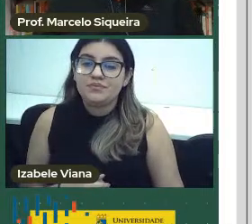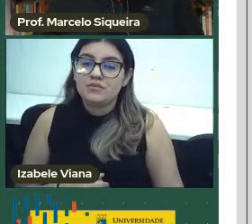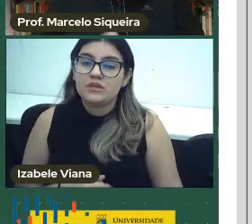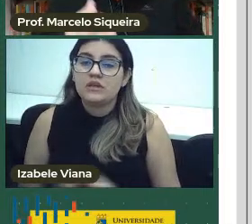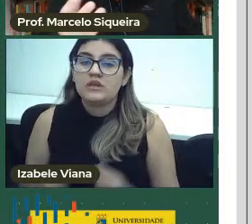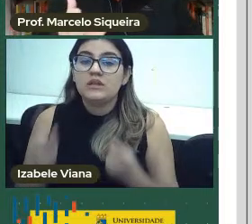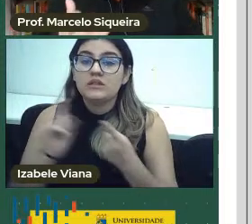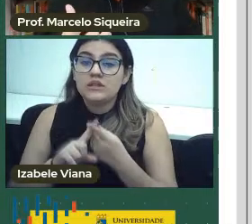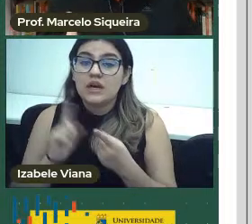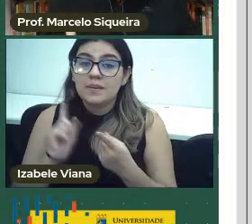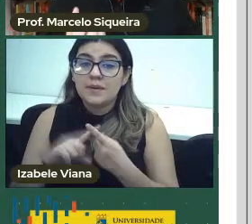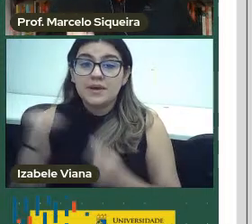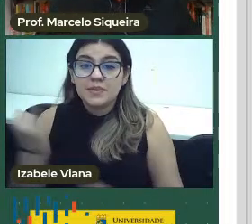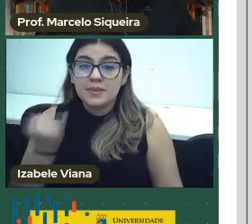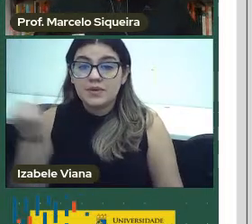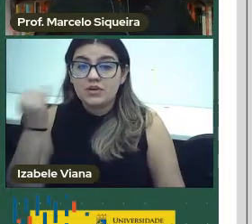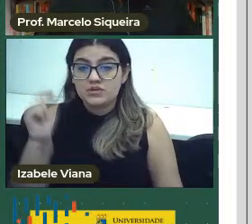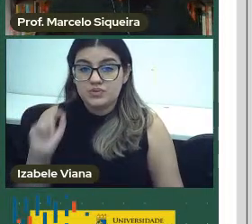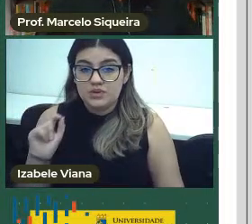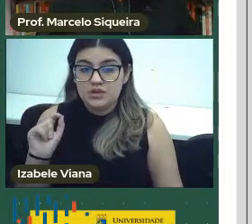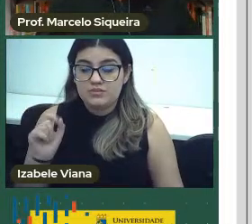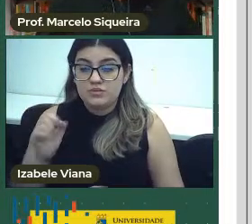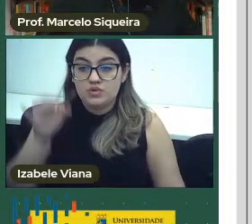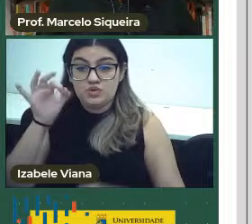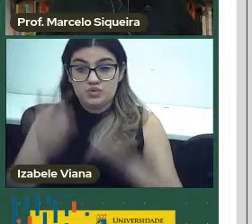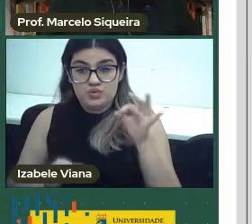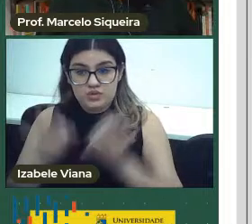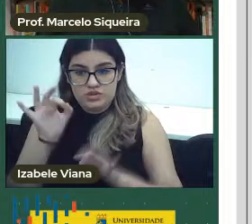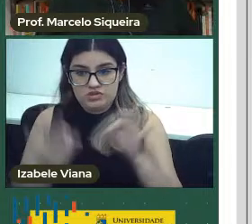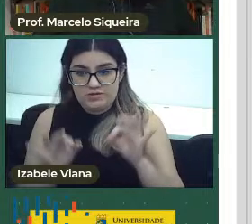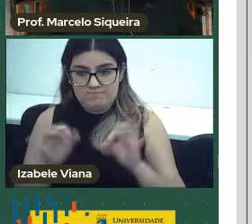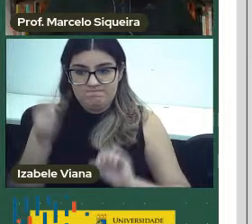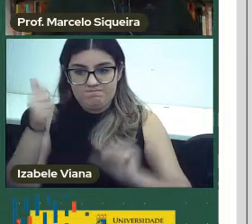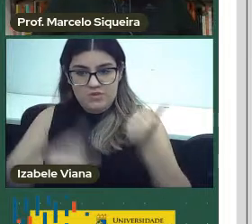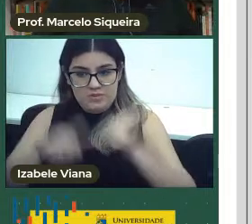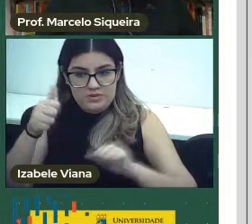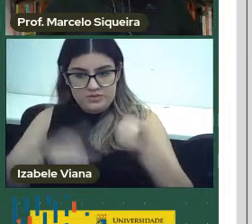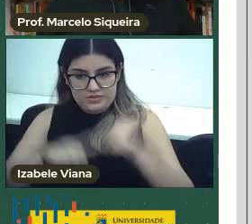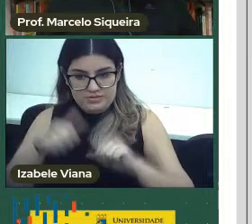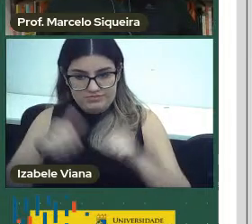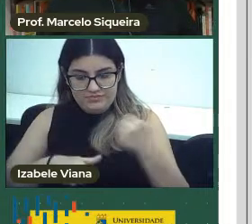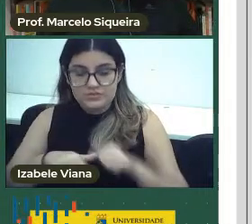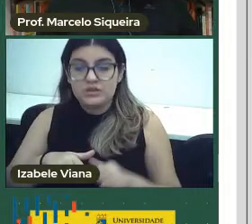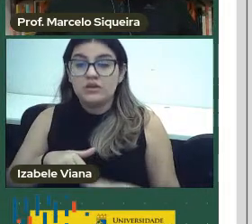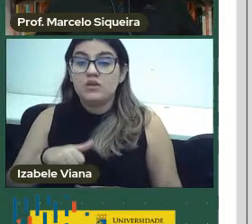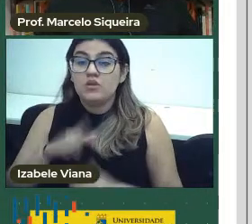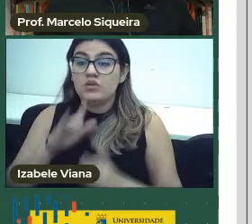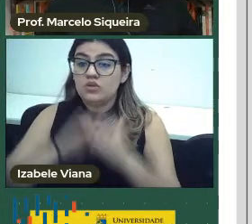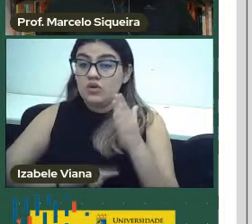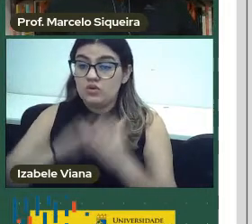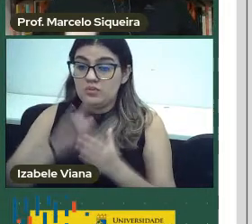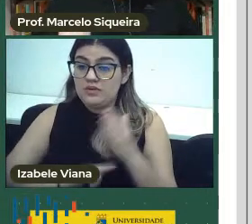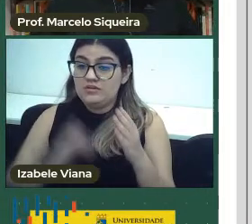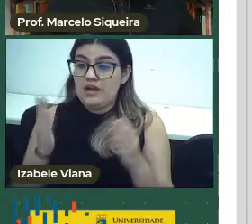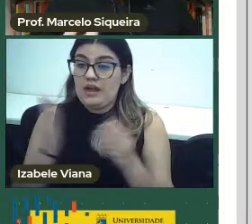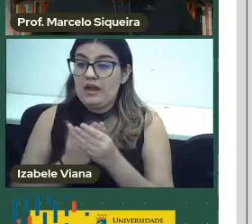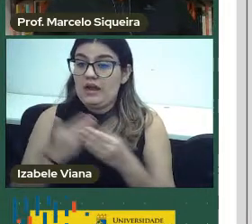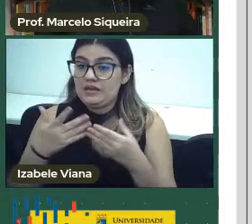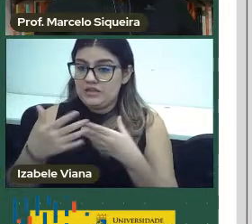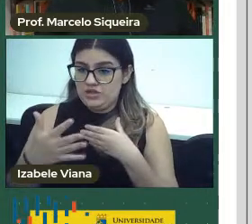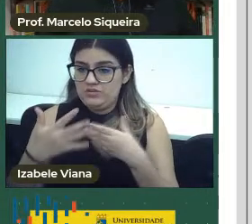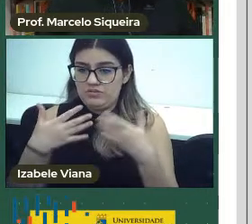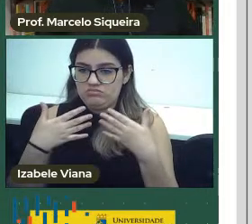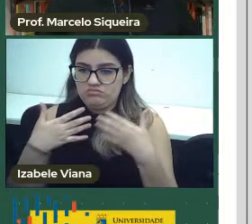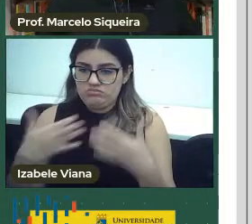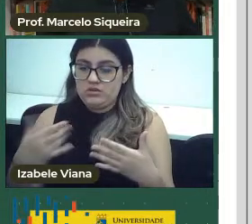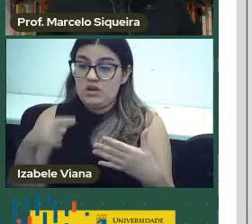muito importante, uma dimensão jurídico-probatória. O documento de arquivo é um documento que prova